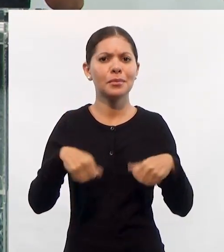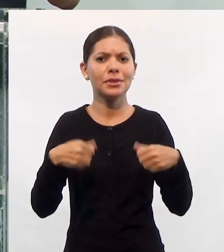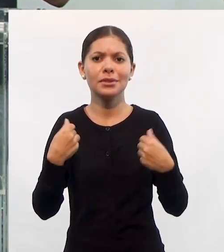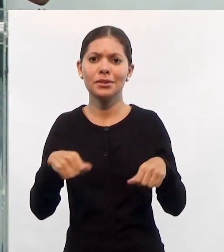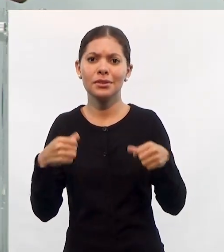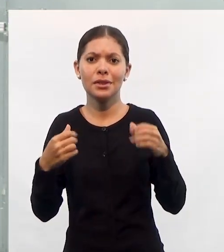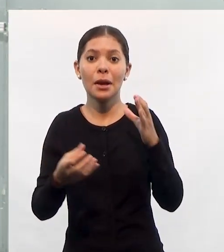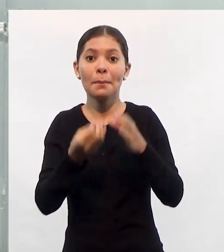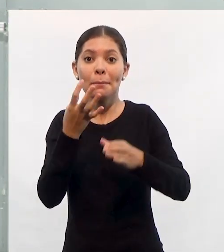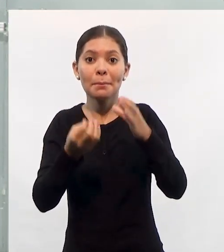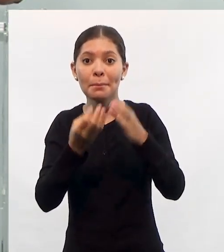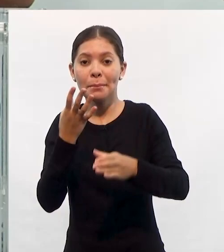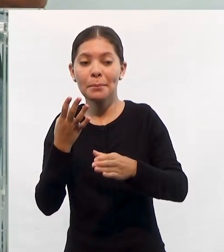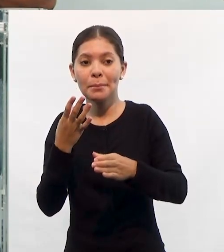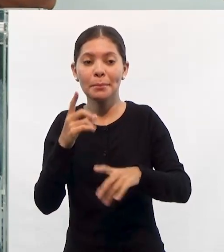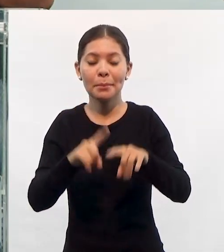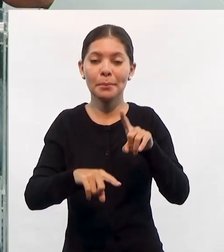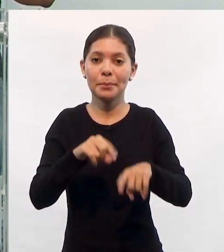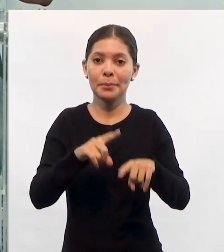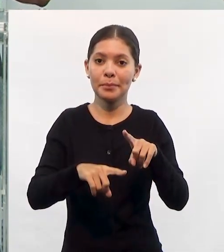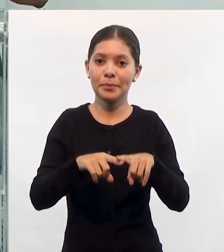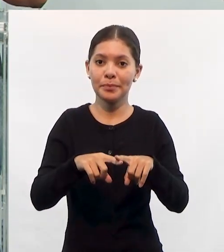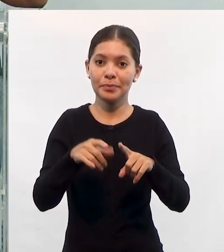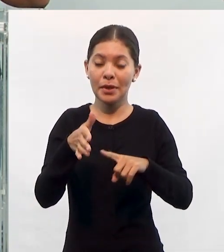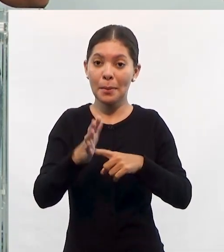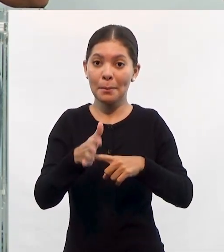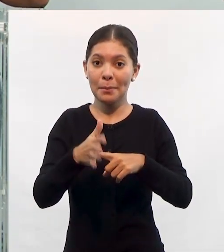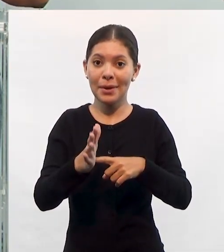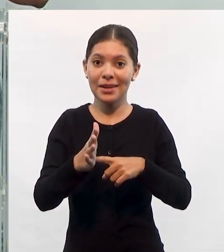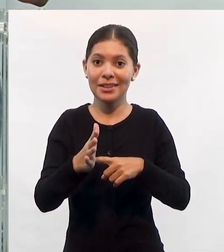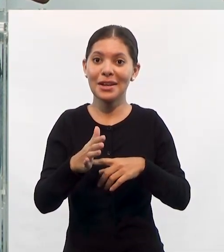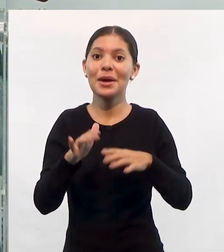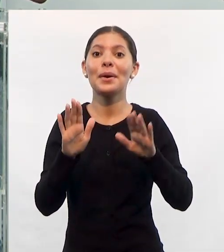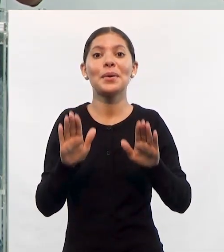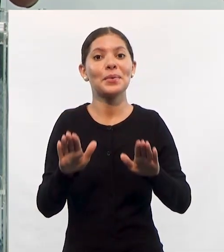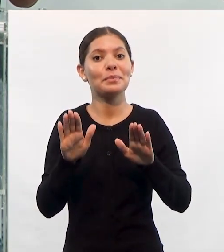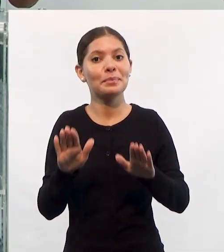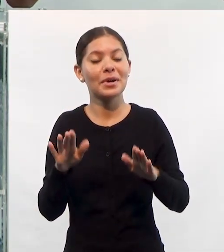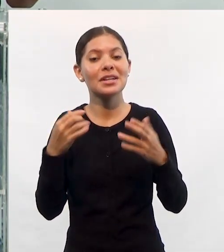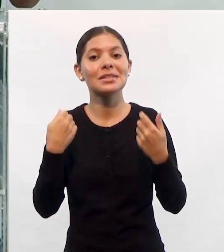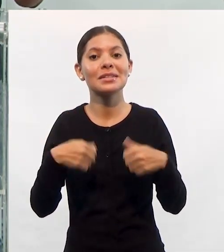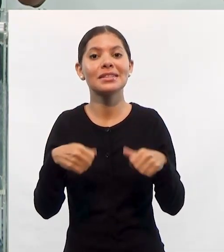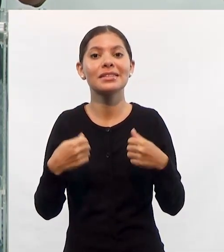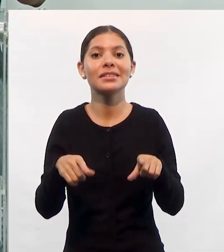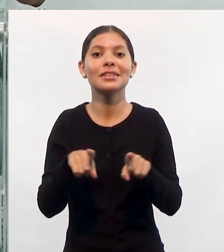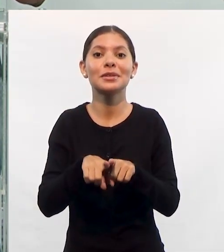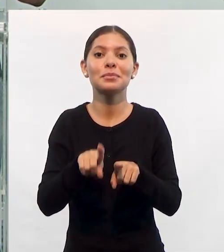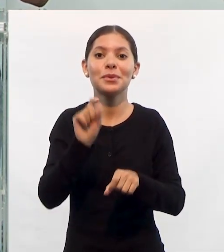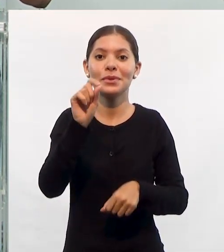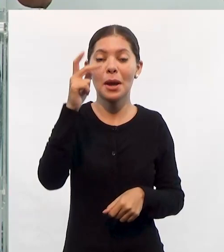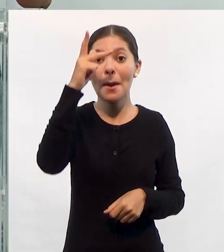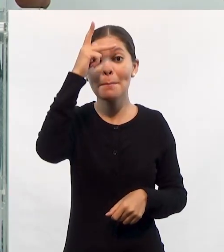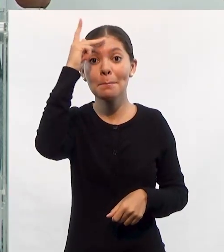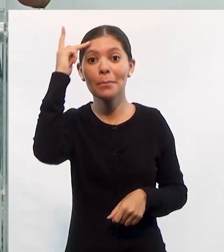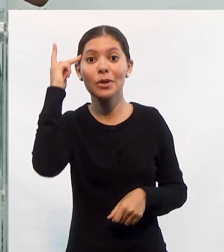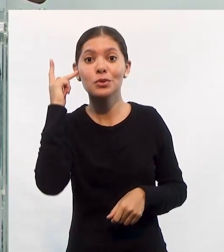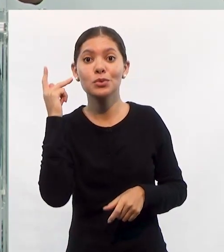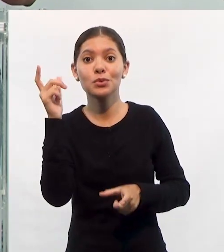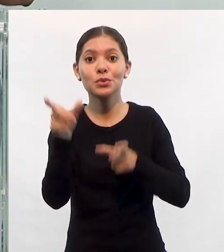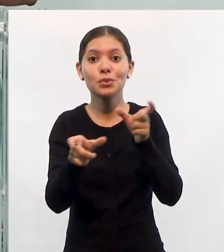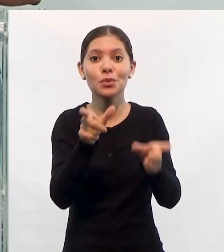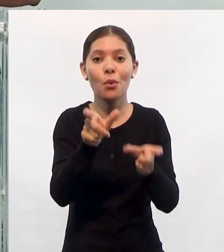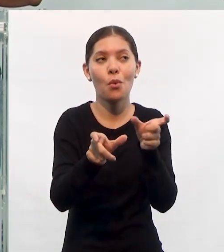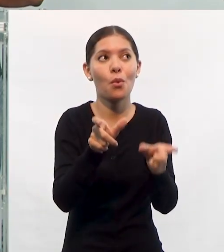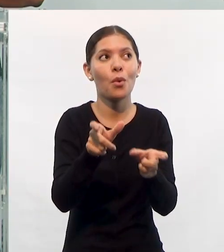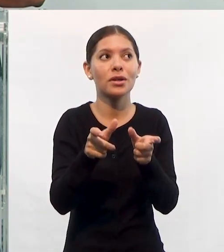Só que além dessas máquinas, precisa das pessoas que controlam essas máquinas, que dizem o